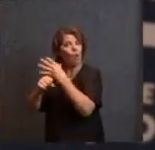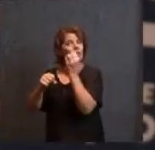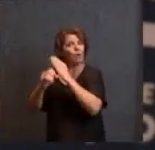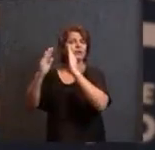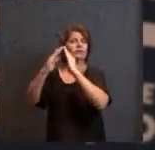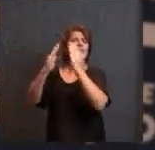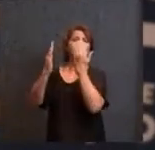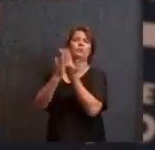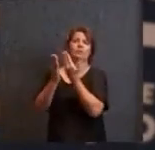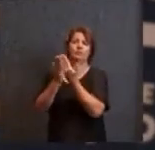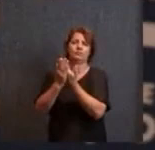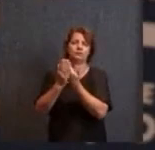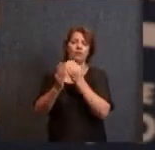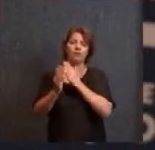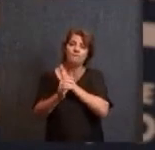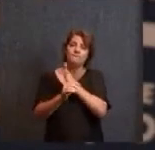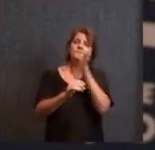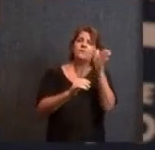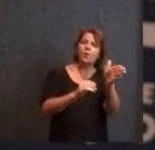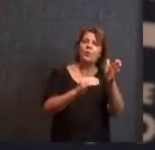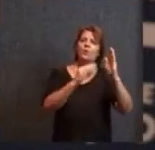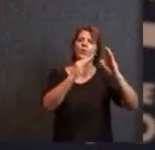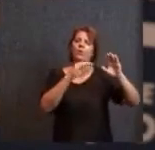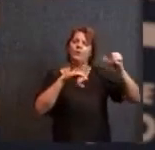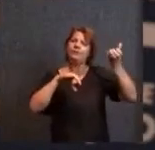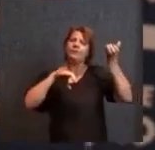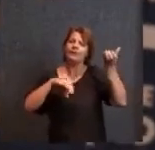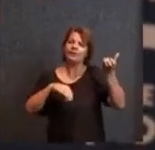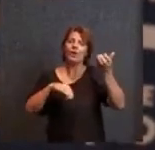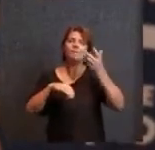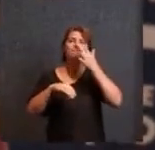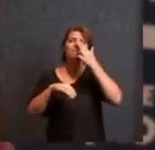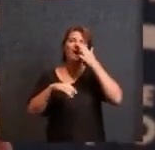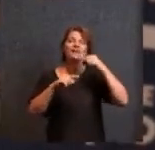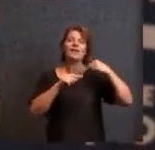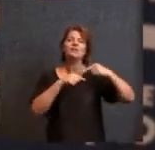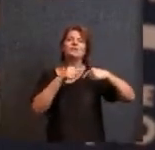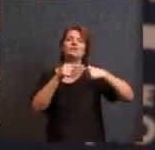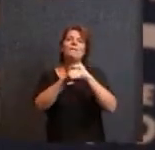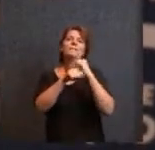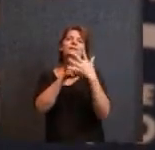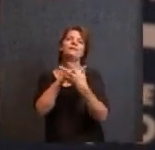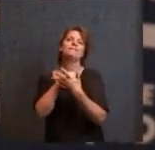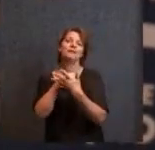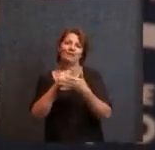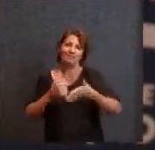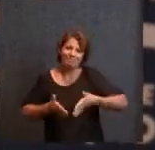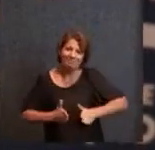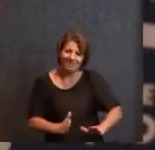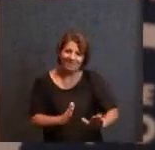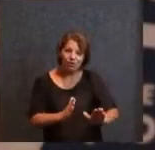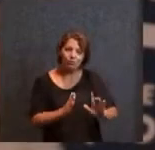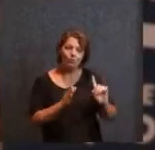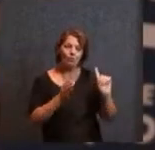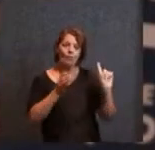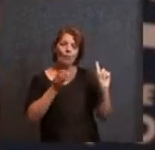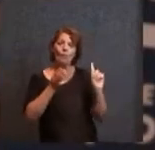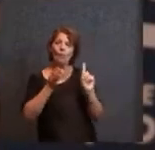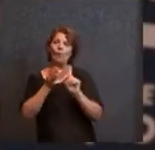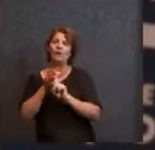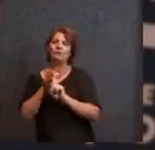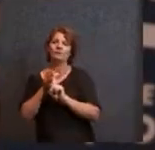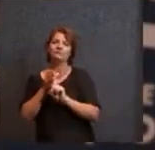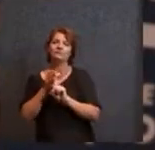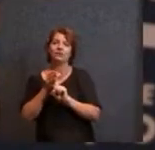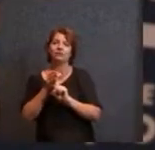em Brasília, eles chamam da geração da pandemia. Quem estava já no final dos anos do ensino fundamental